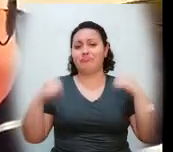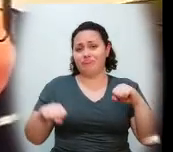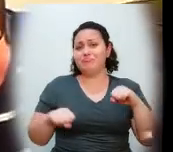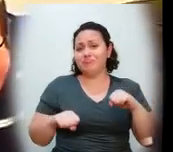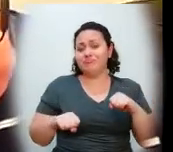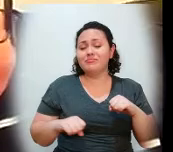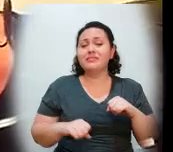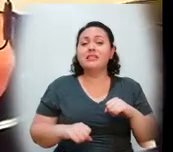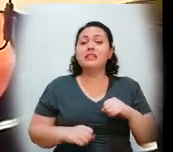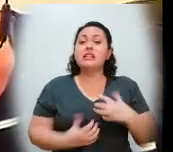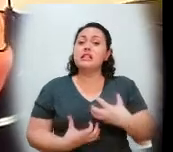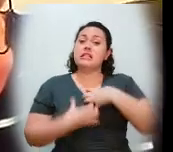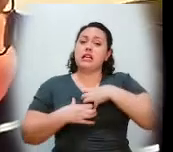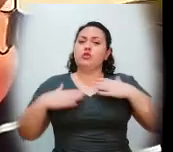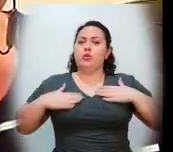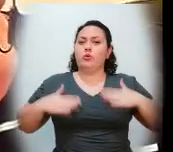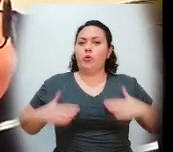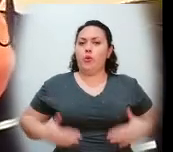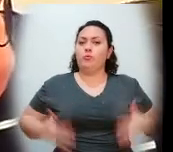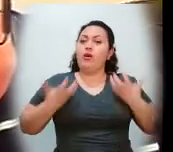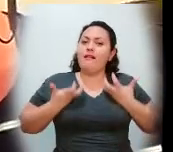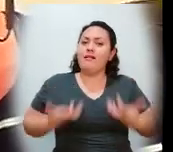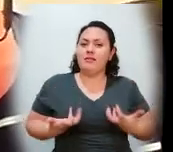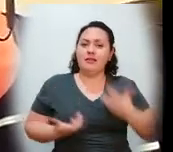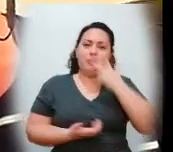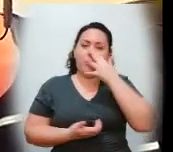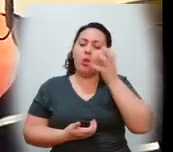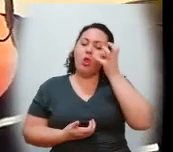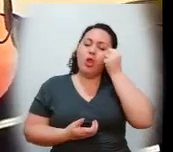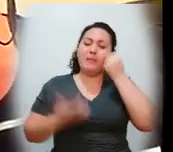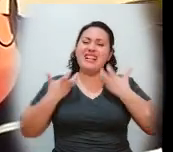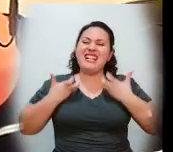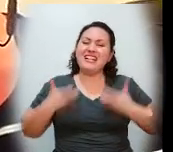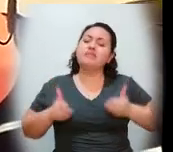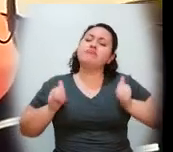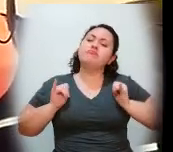físico para que a gente possa sentir o corpo mais cansado à noite. E aí poder